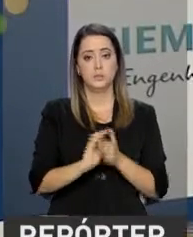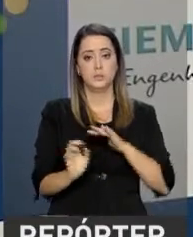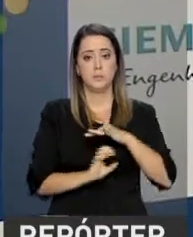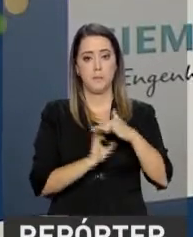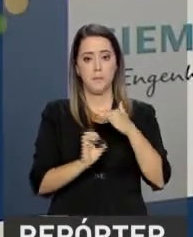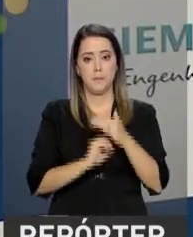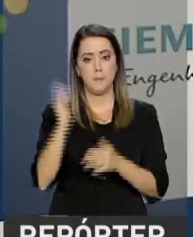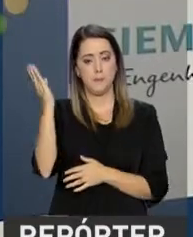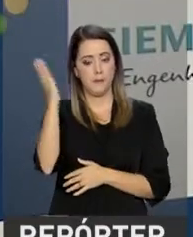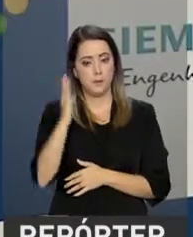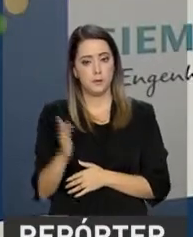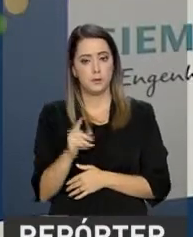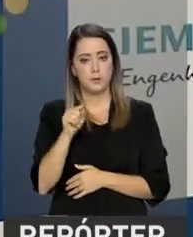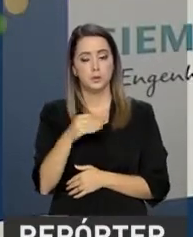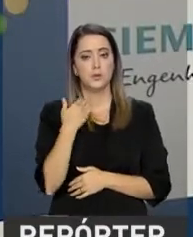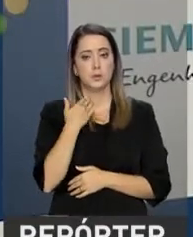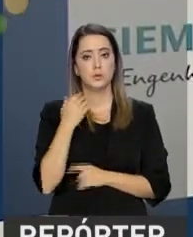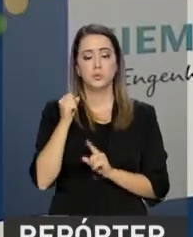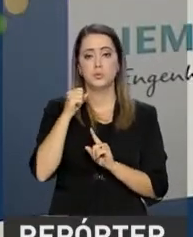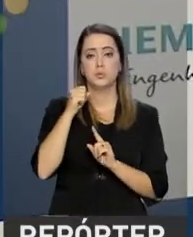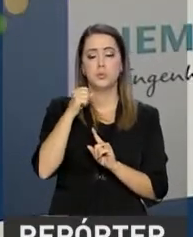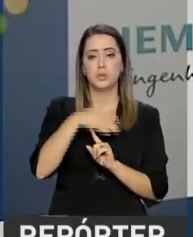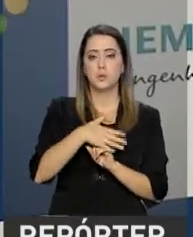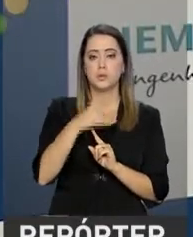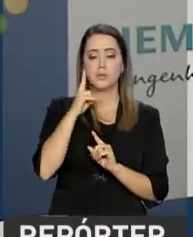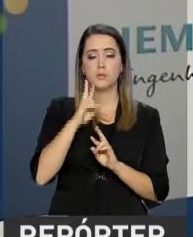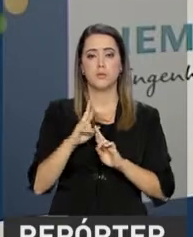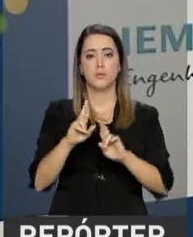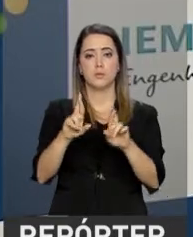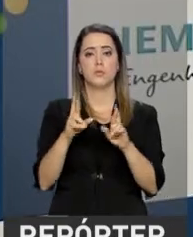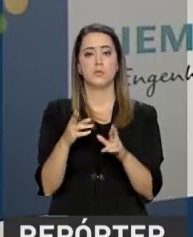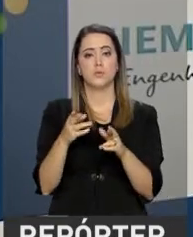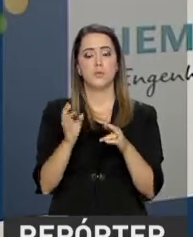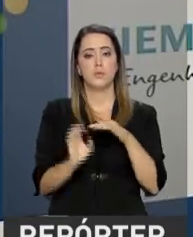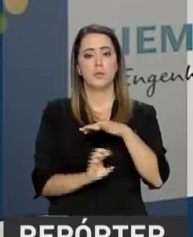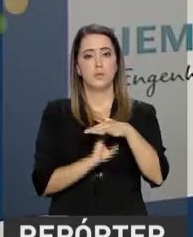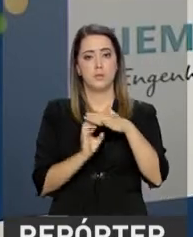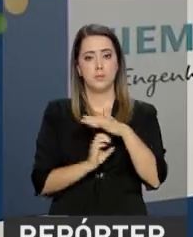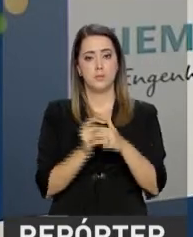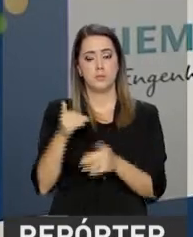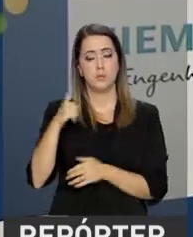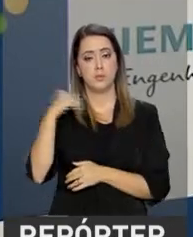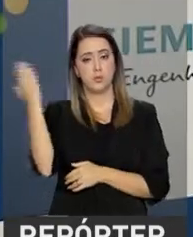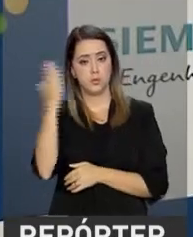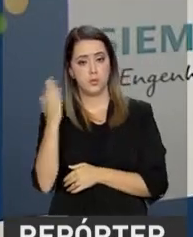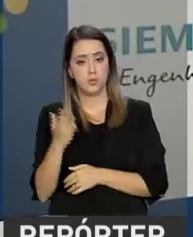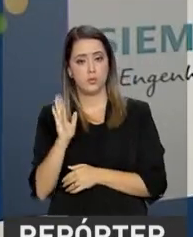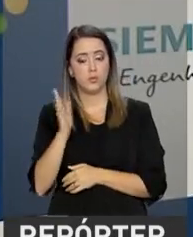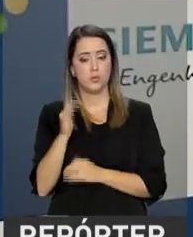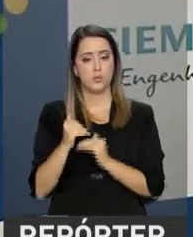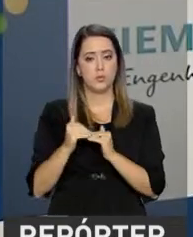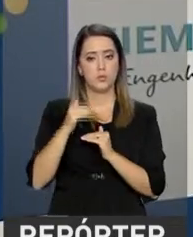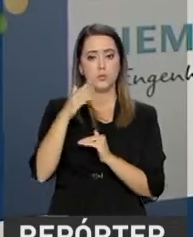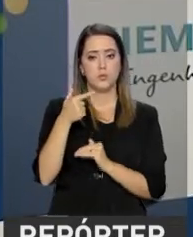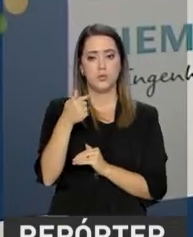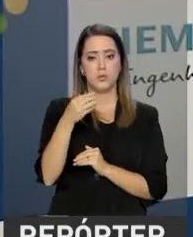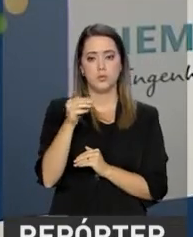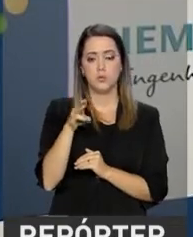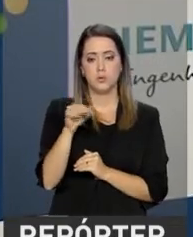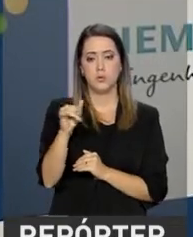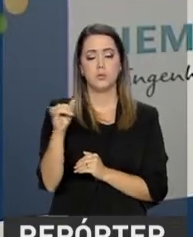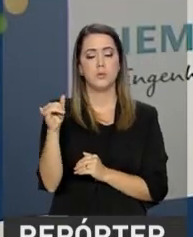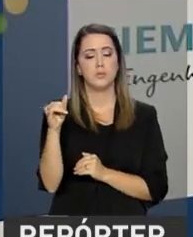empresários nacionais, o Banco Central estima que os investimentos estrangeiros diretos superaram 70 bilhões